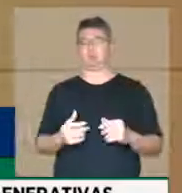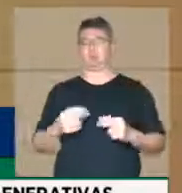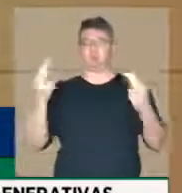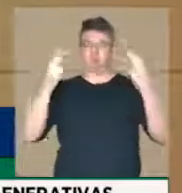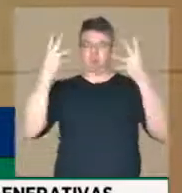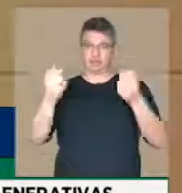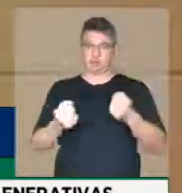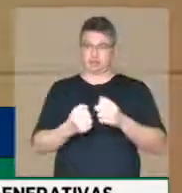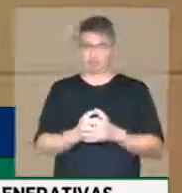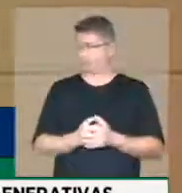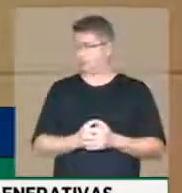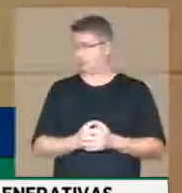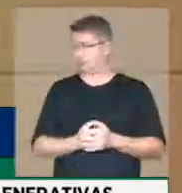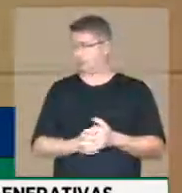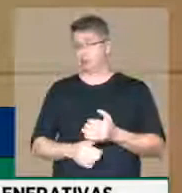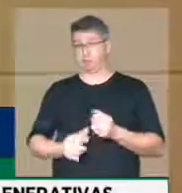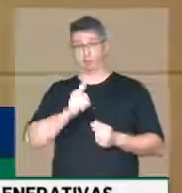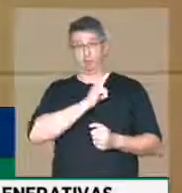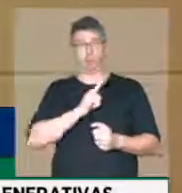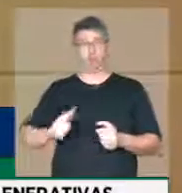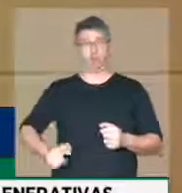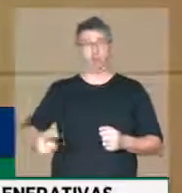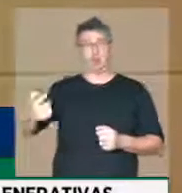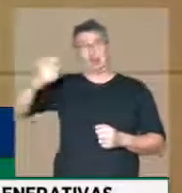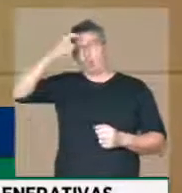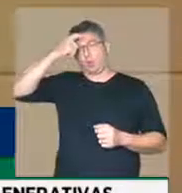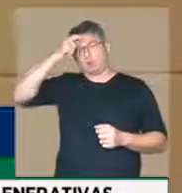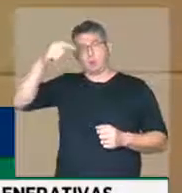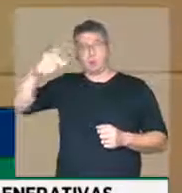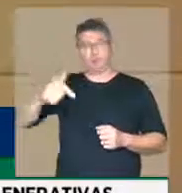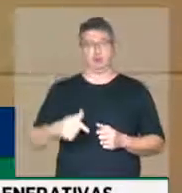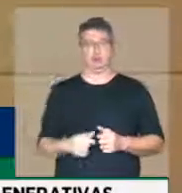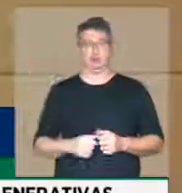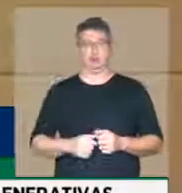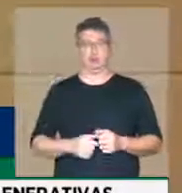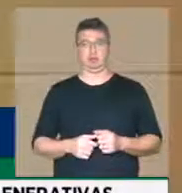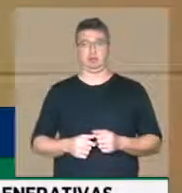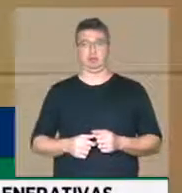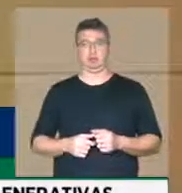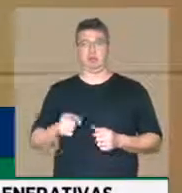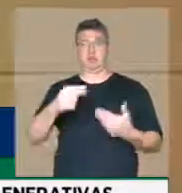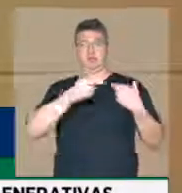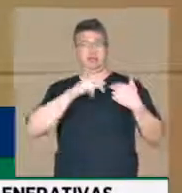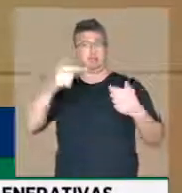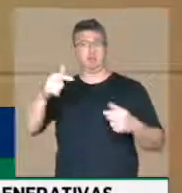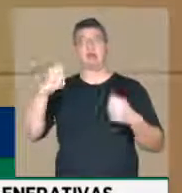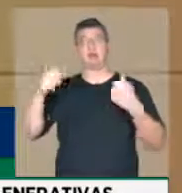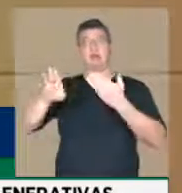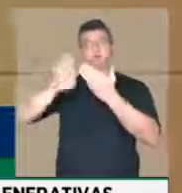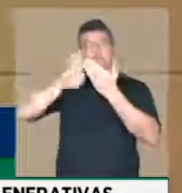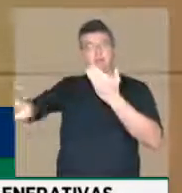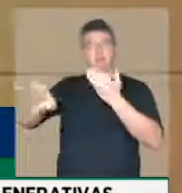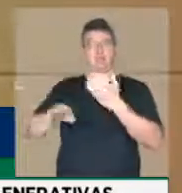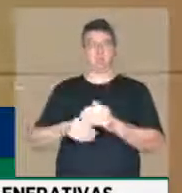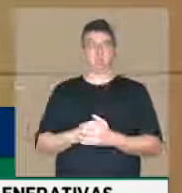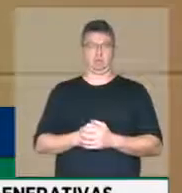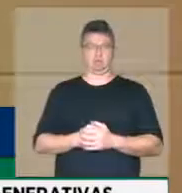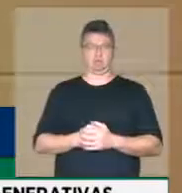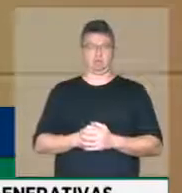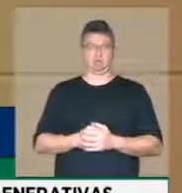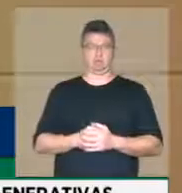inaceitável. Um governo inconsequente e irresponsável e que, portanto, precisa ser afastado, senhor